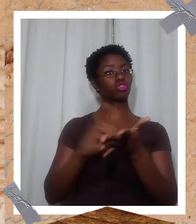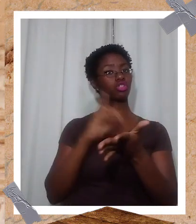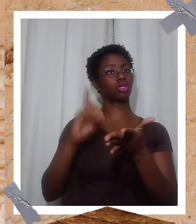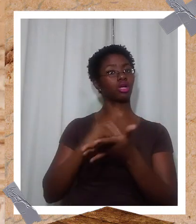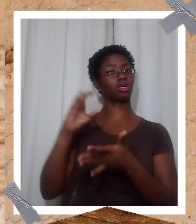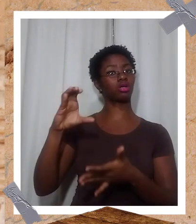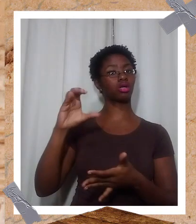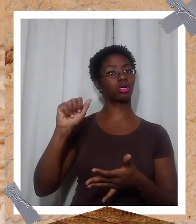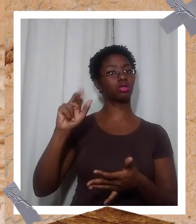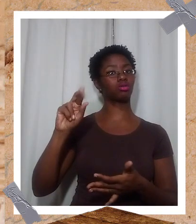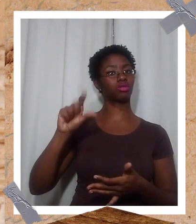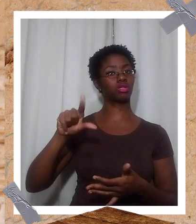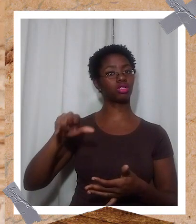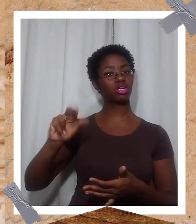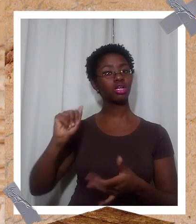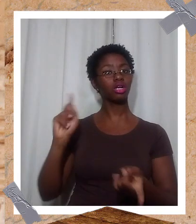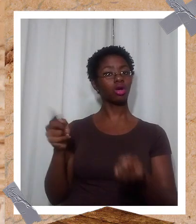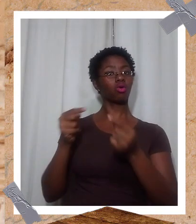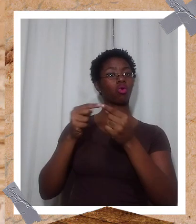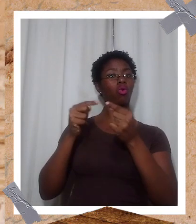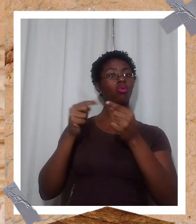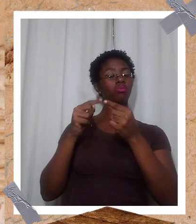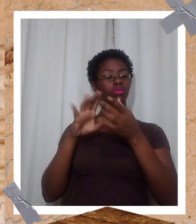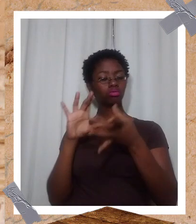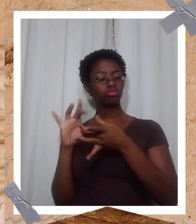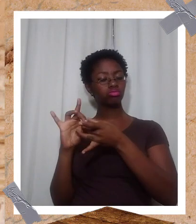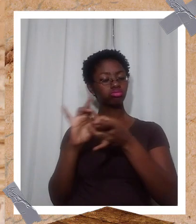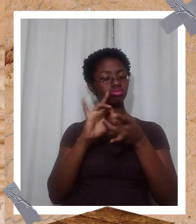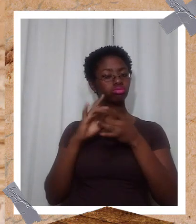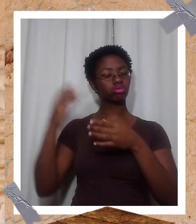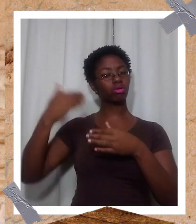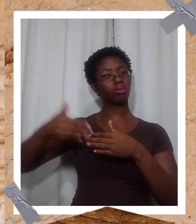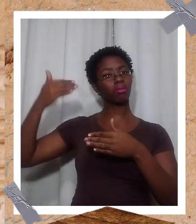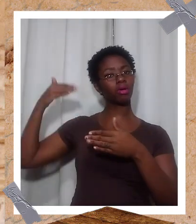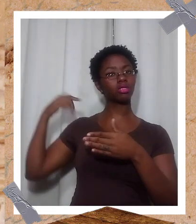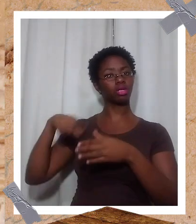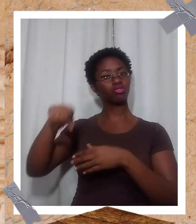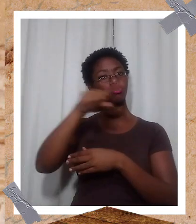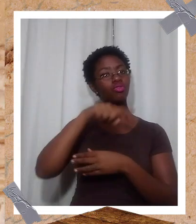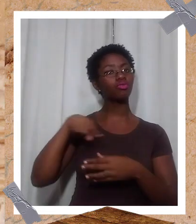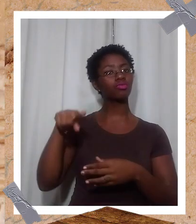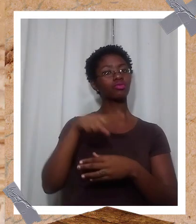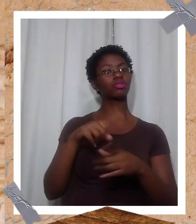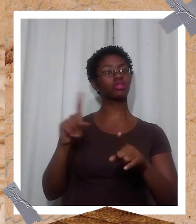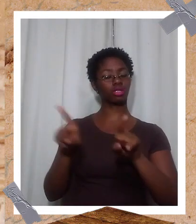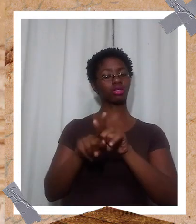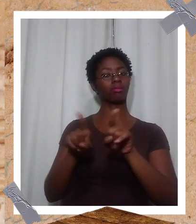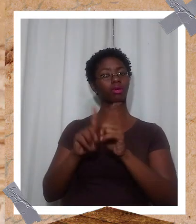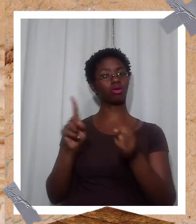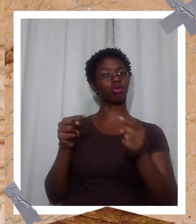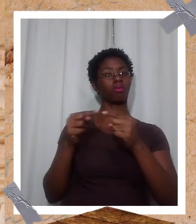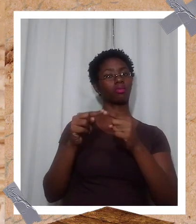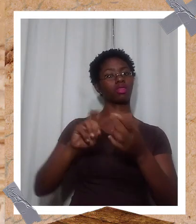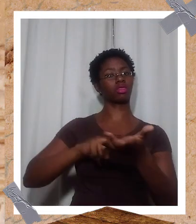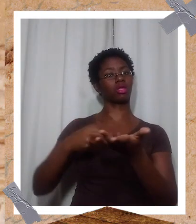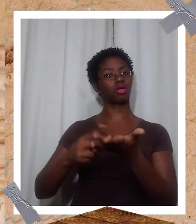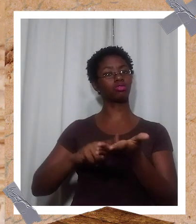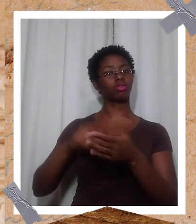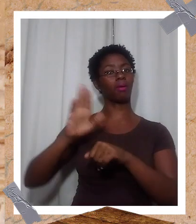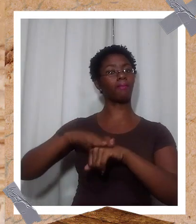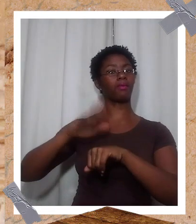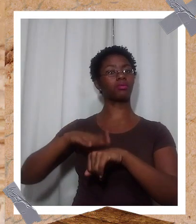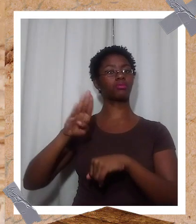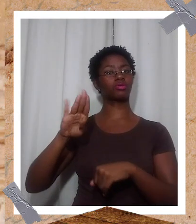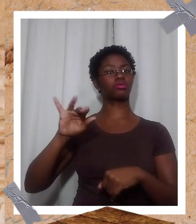e sinergias com o passado de vocês, né? E que futuramente vem ser traduzido em obras autobiográficas, os